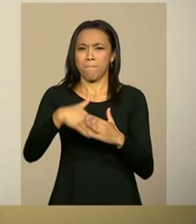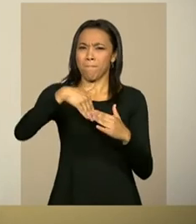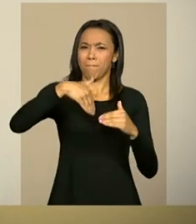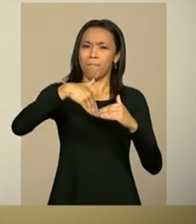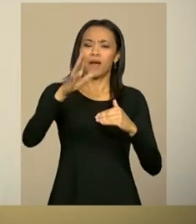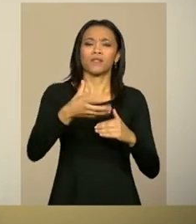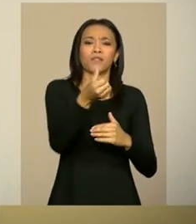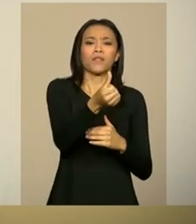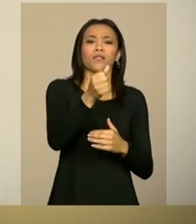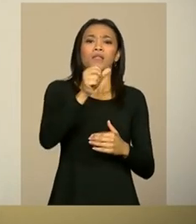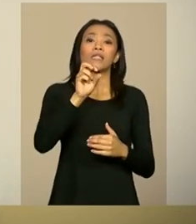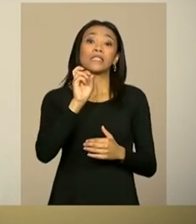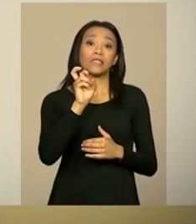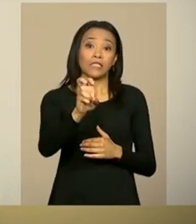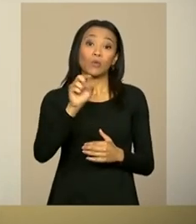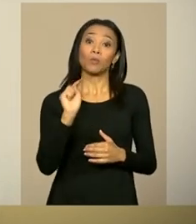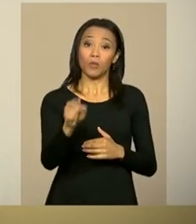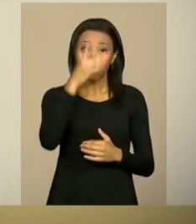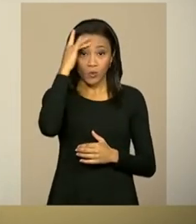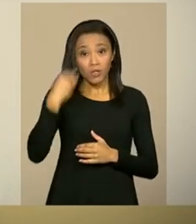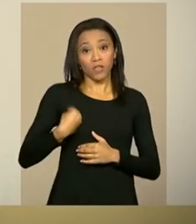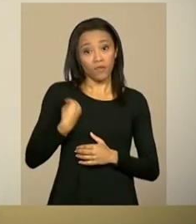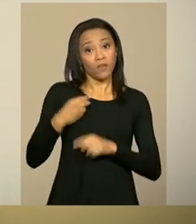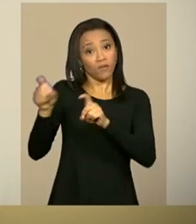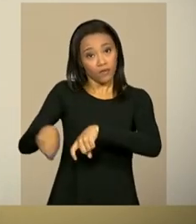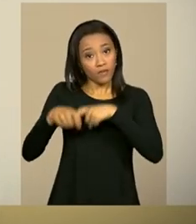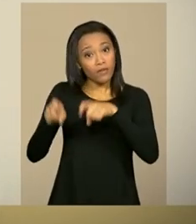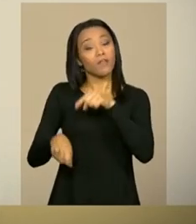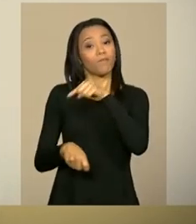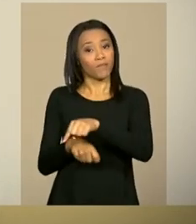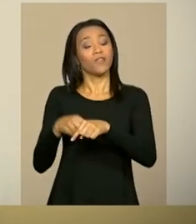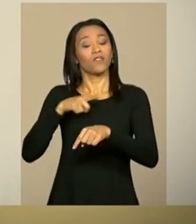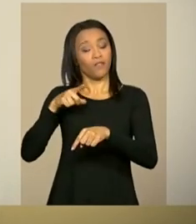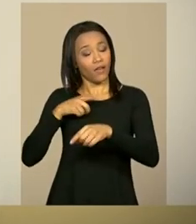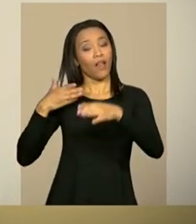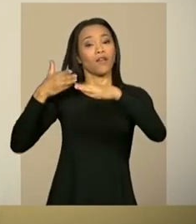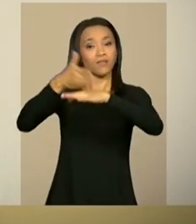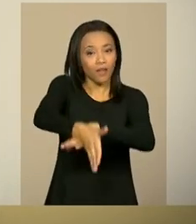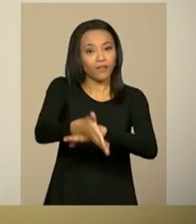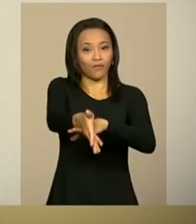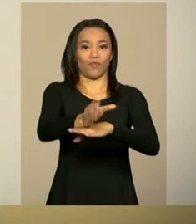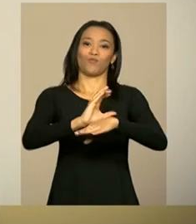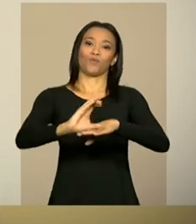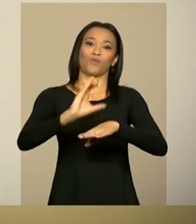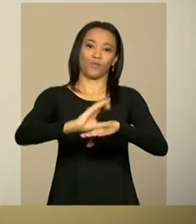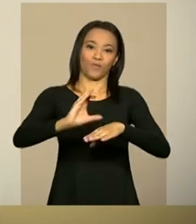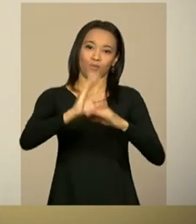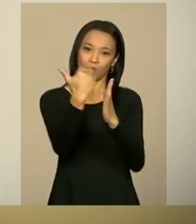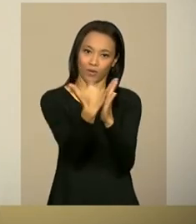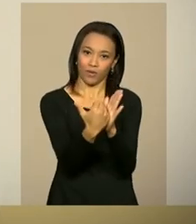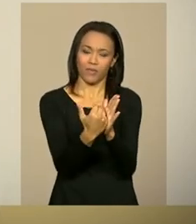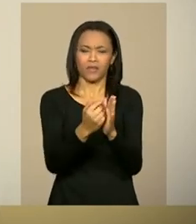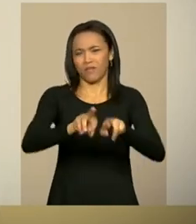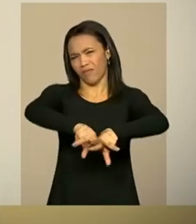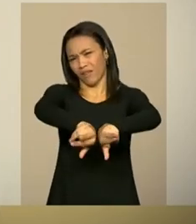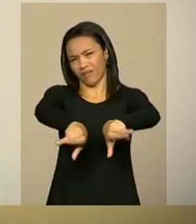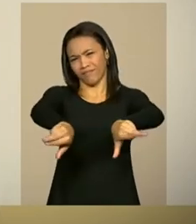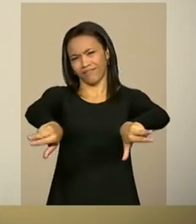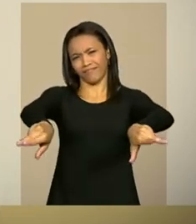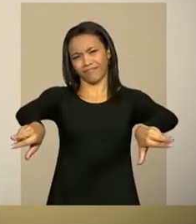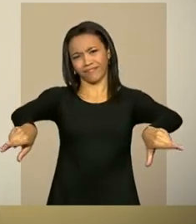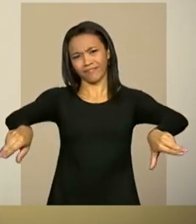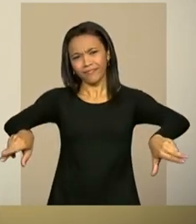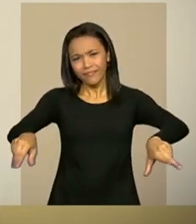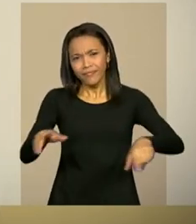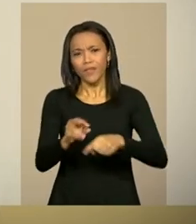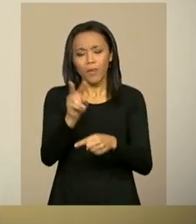mil pessoas que mora em áreas rurais tiveram acesso a cursos do Pronatec os cursos são muito variados vão